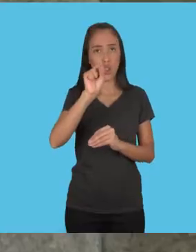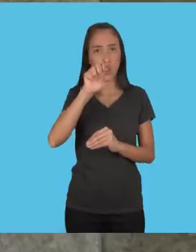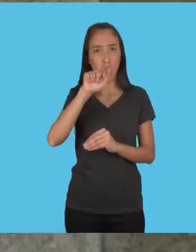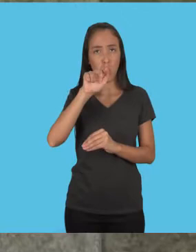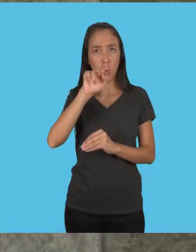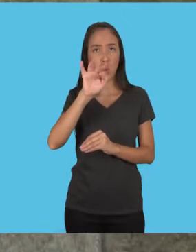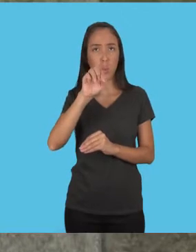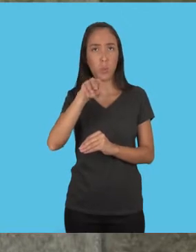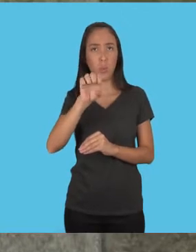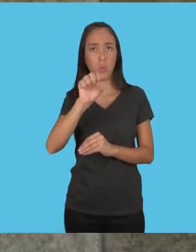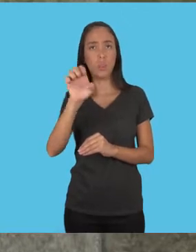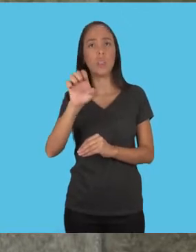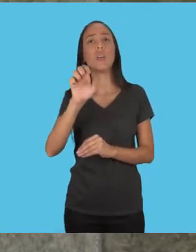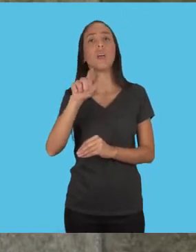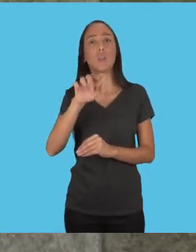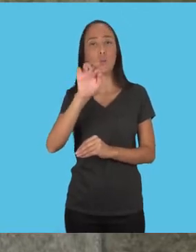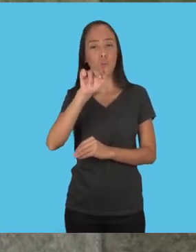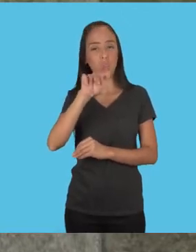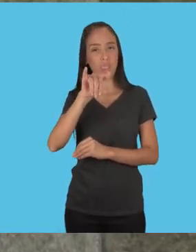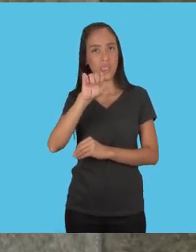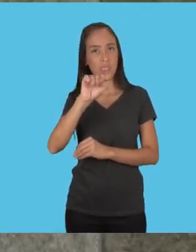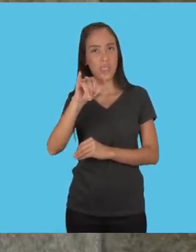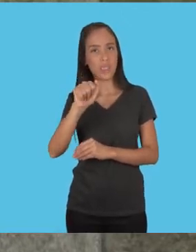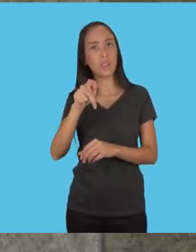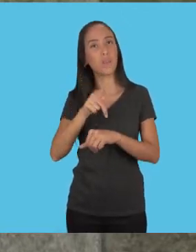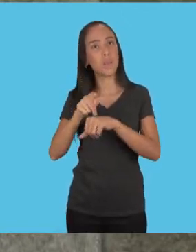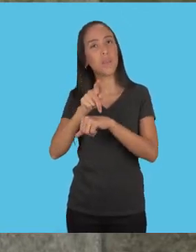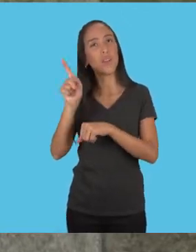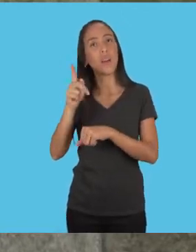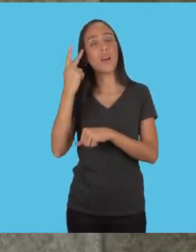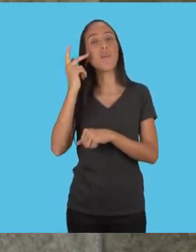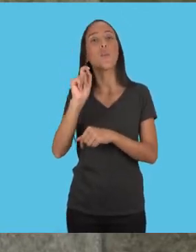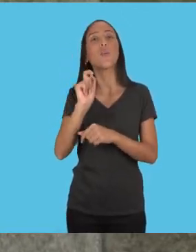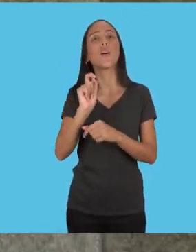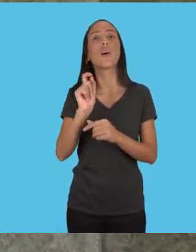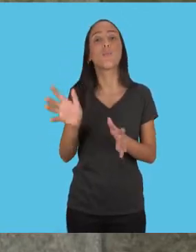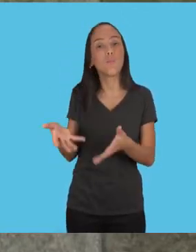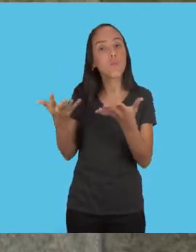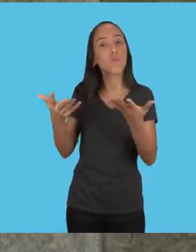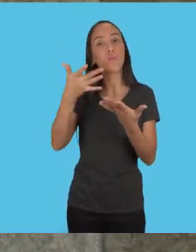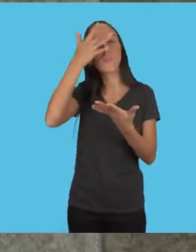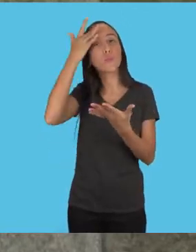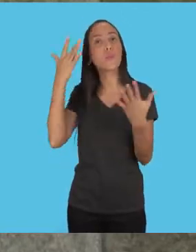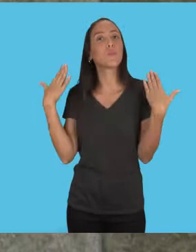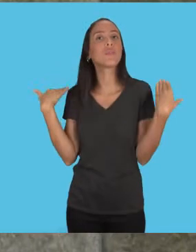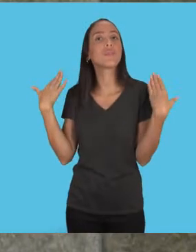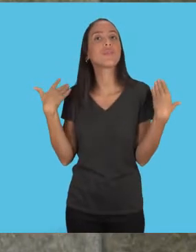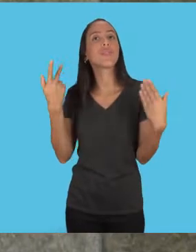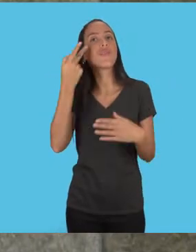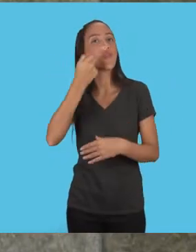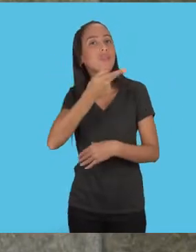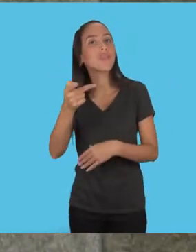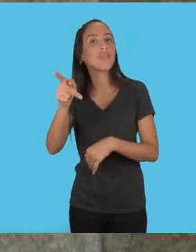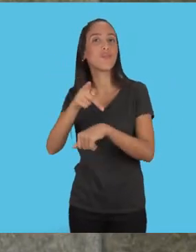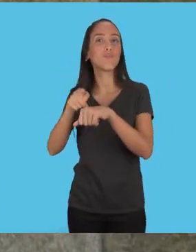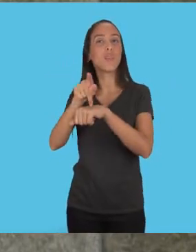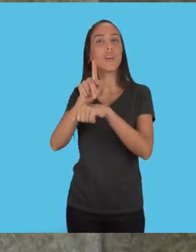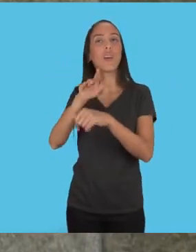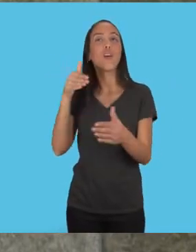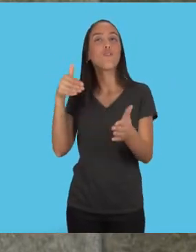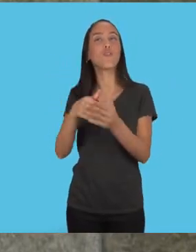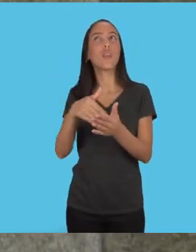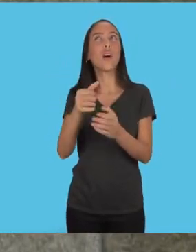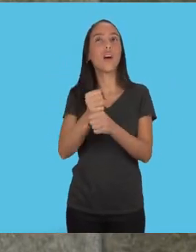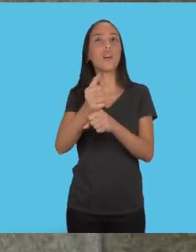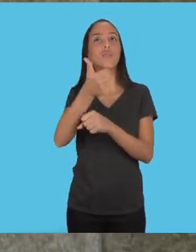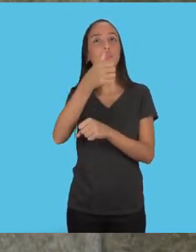the government, and it was to promote tourism in Tunisia in the late